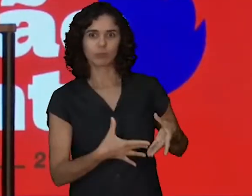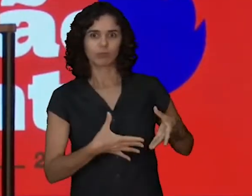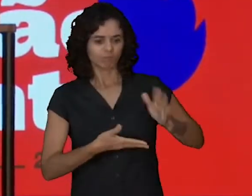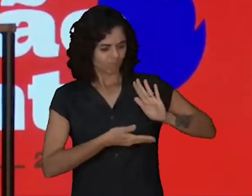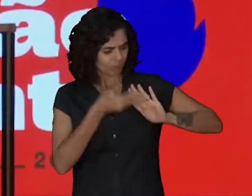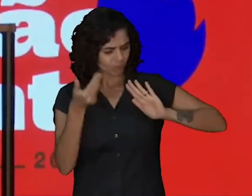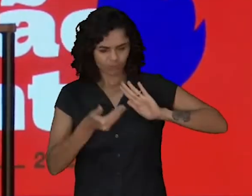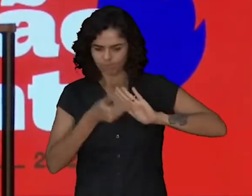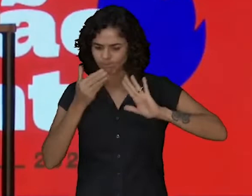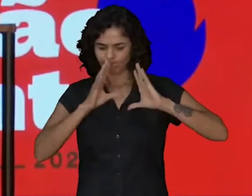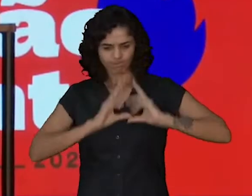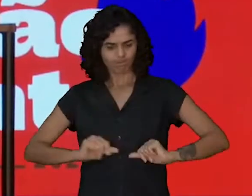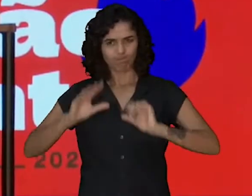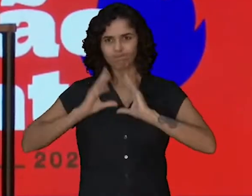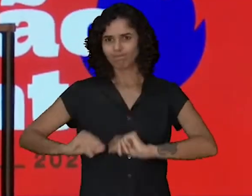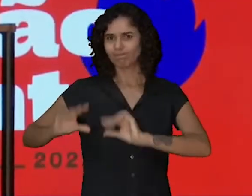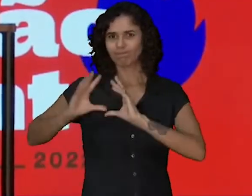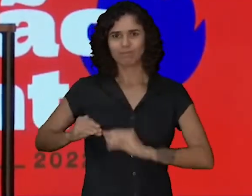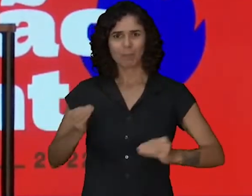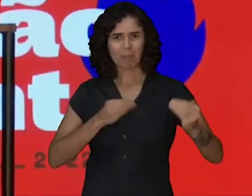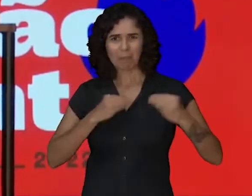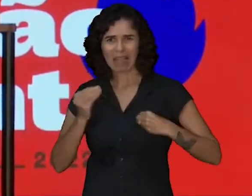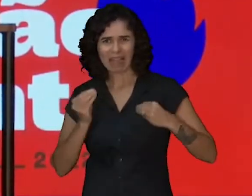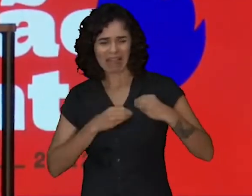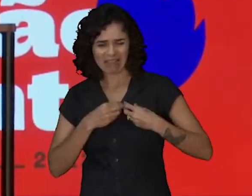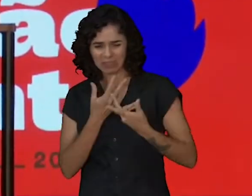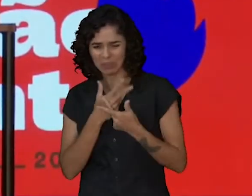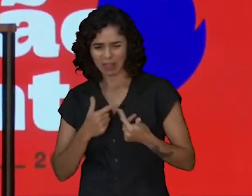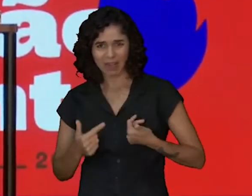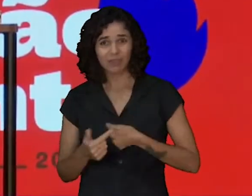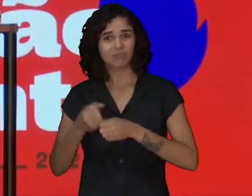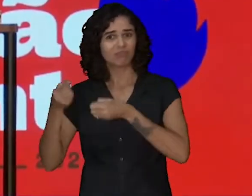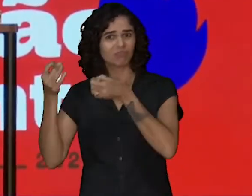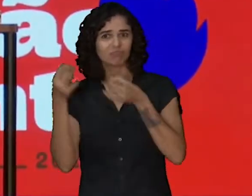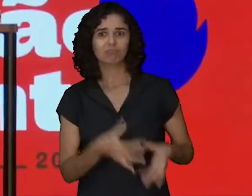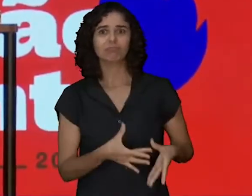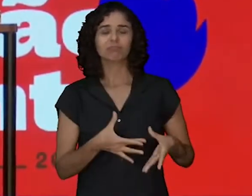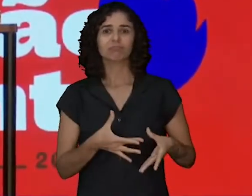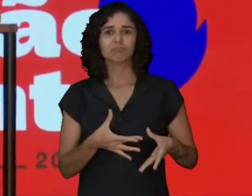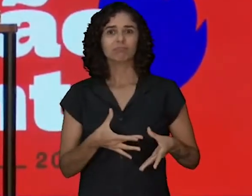Livremo-nos do pecado que nos envolve. E corramos com